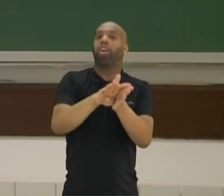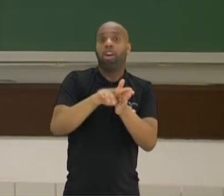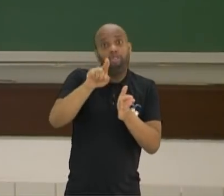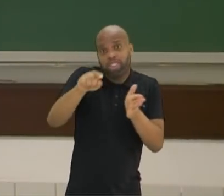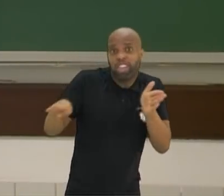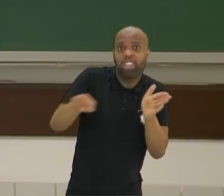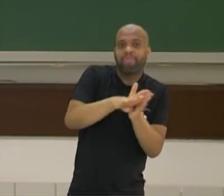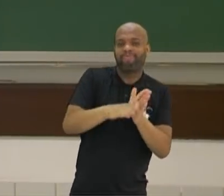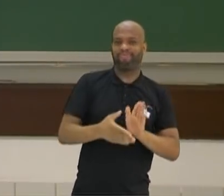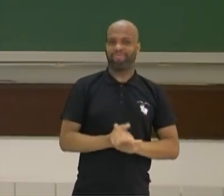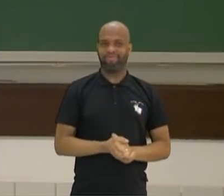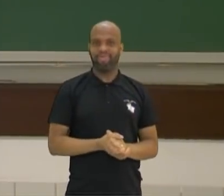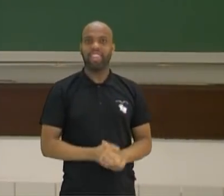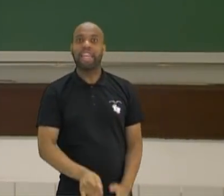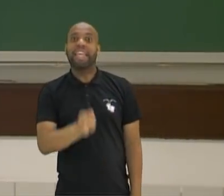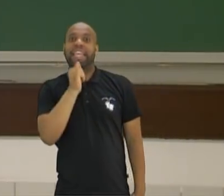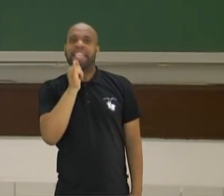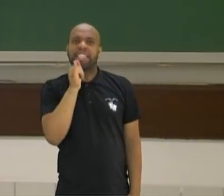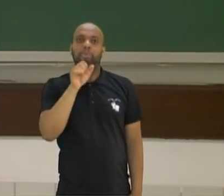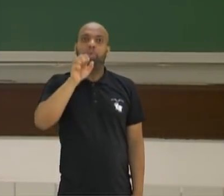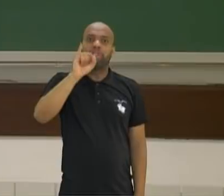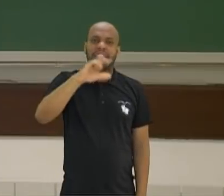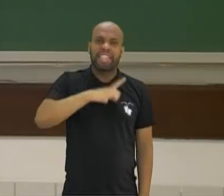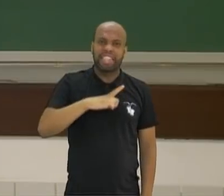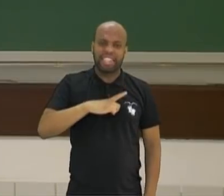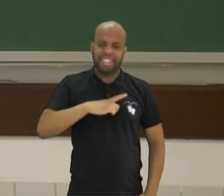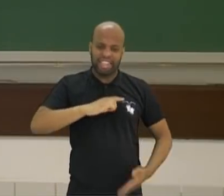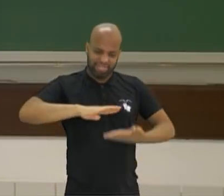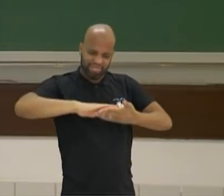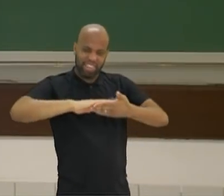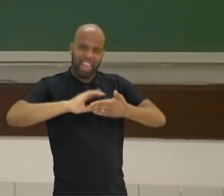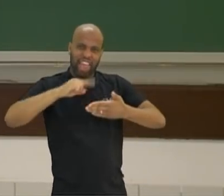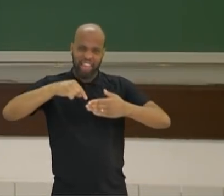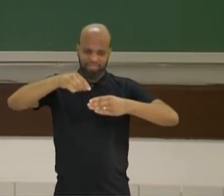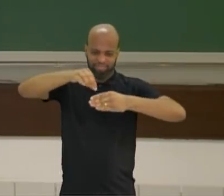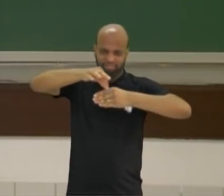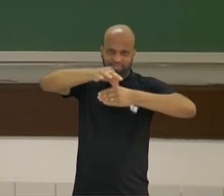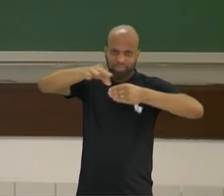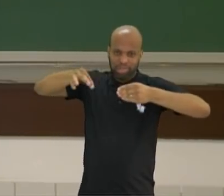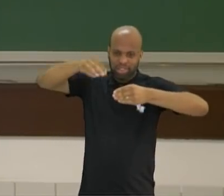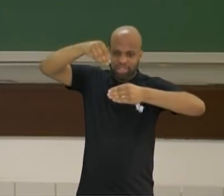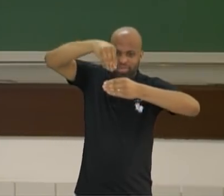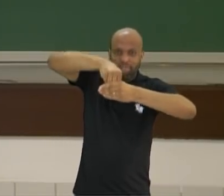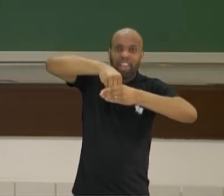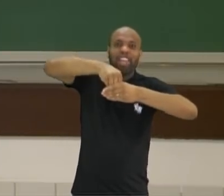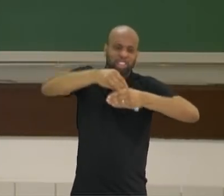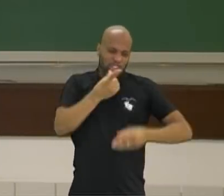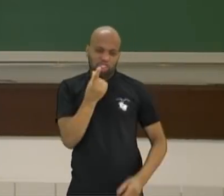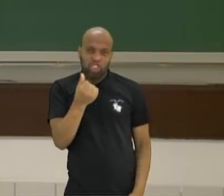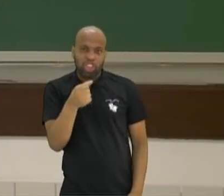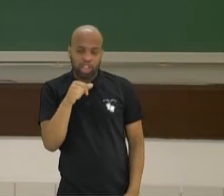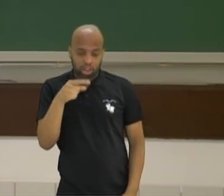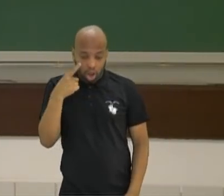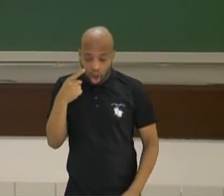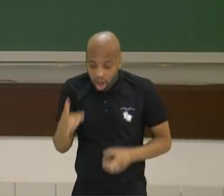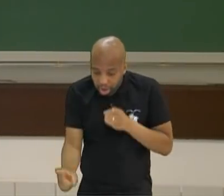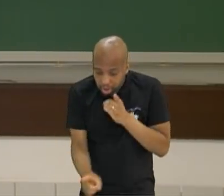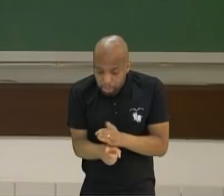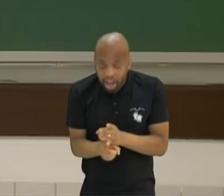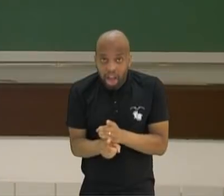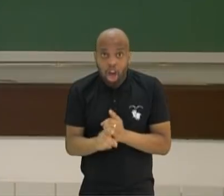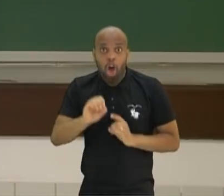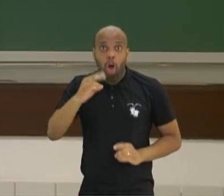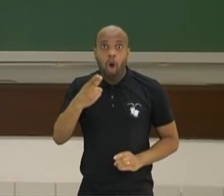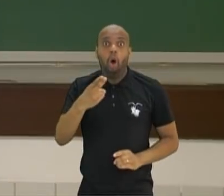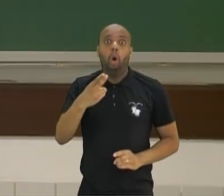diz, descobri uma carteira, ou você chega e diz, achei uma carteira? Essa carteira já era